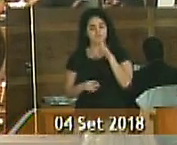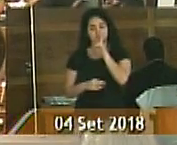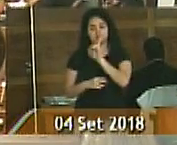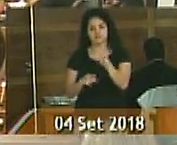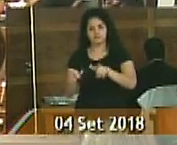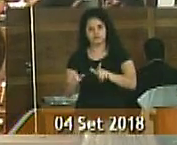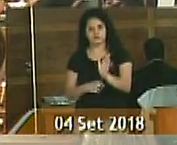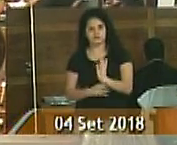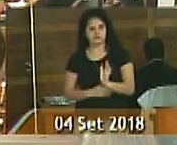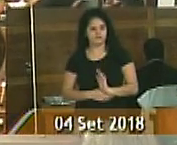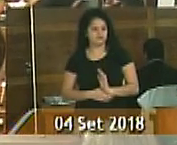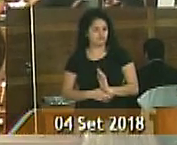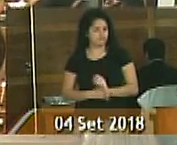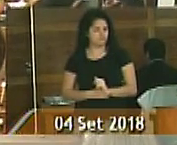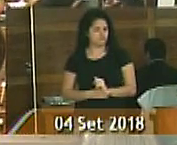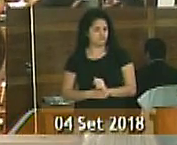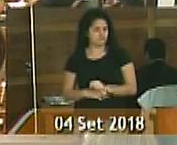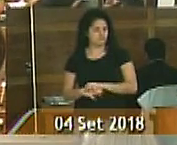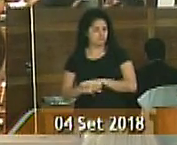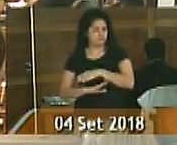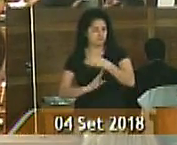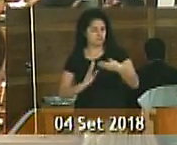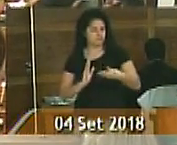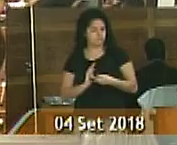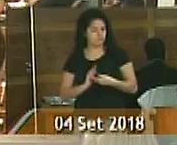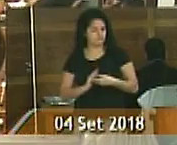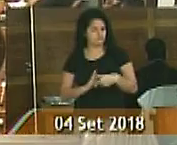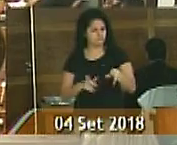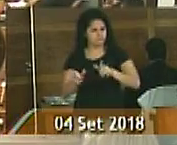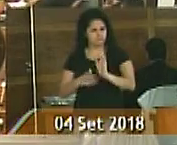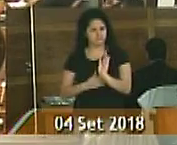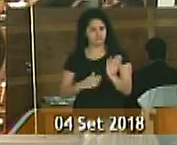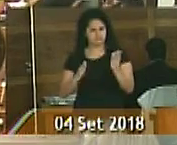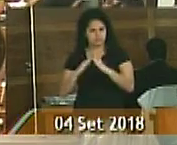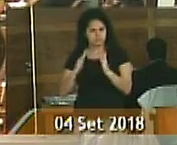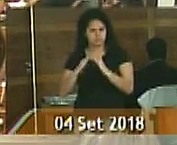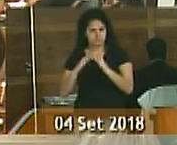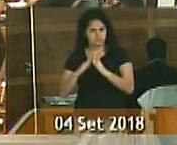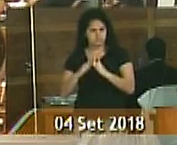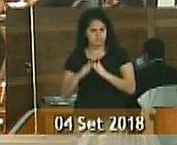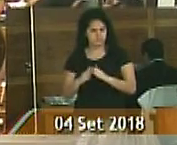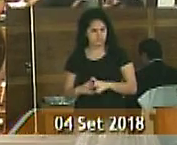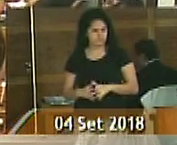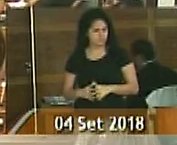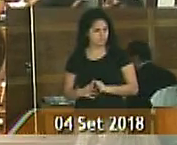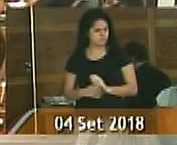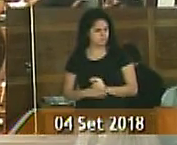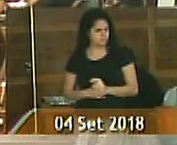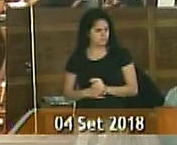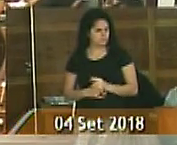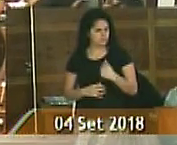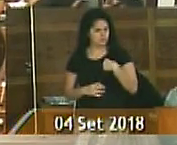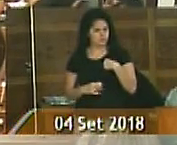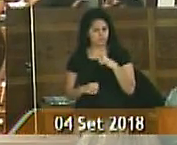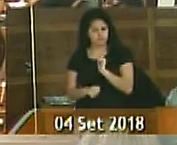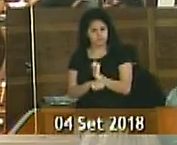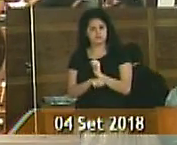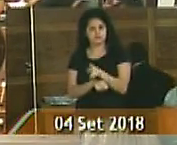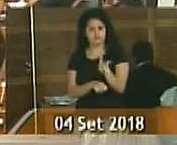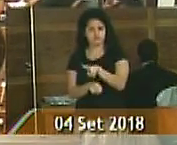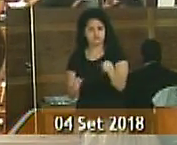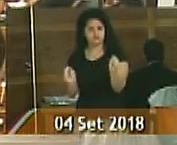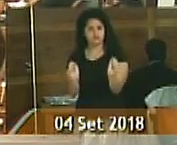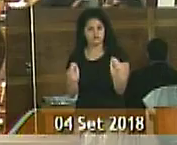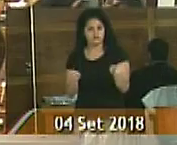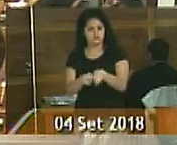assistindo, a todos que em casa também estão nos assistindo, e eu conto com vocês também